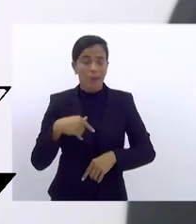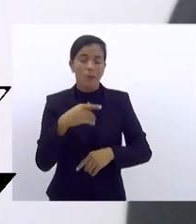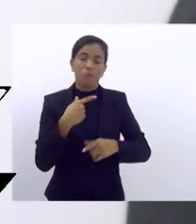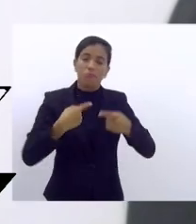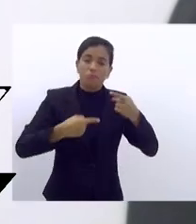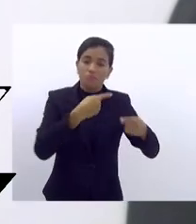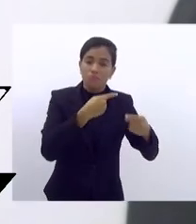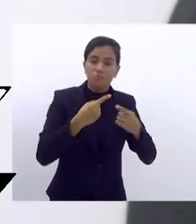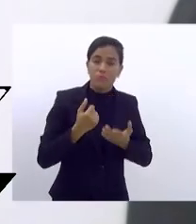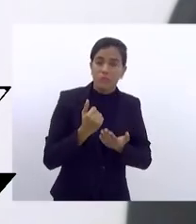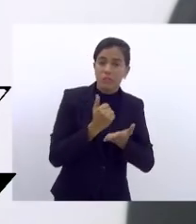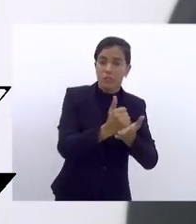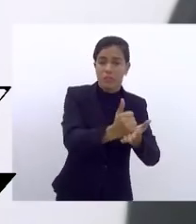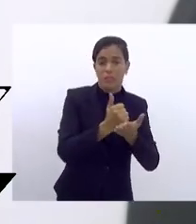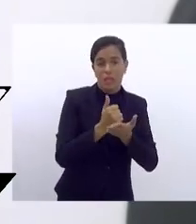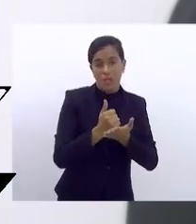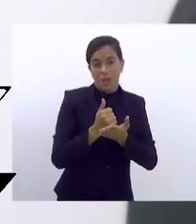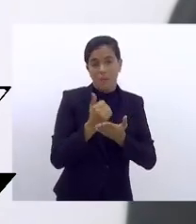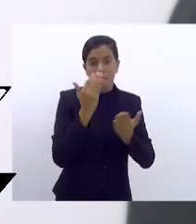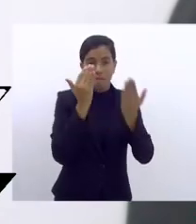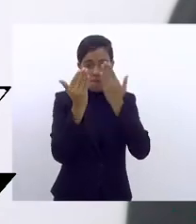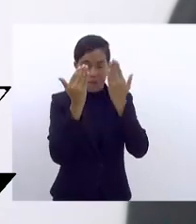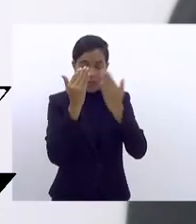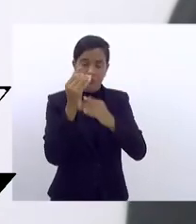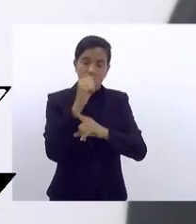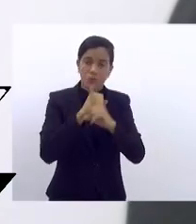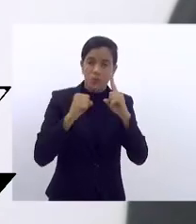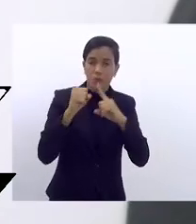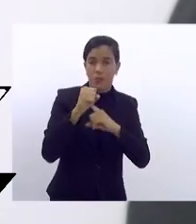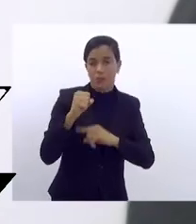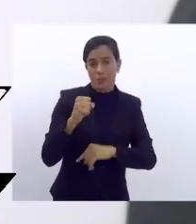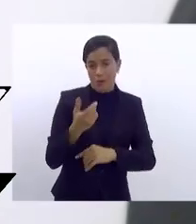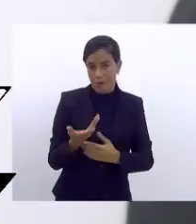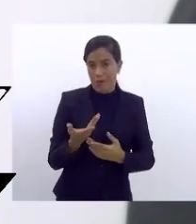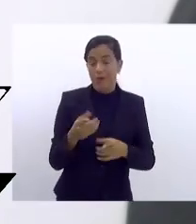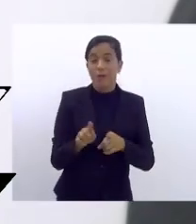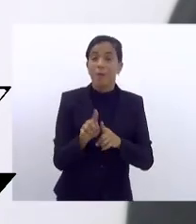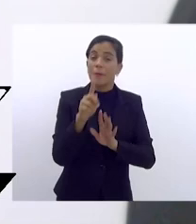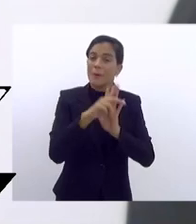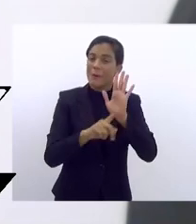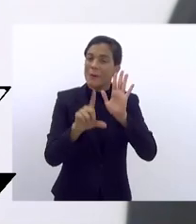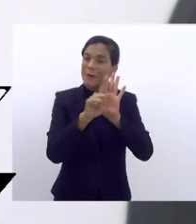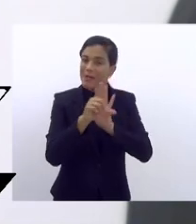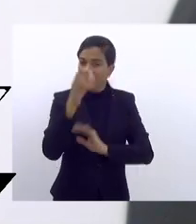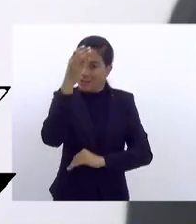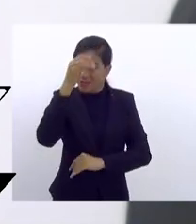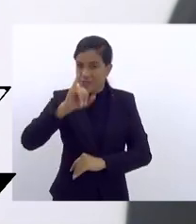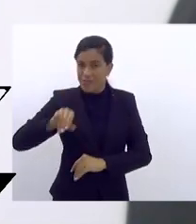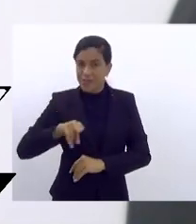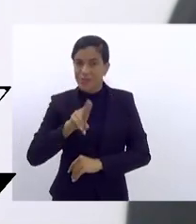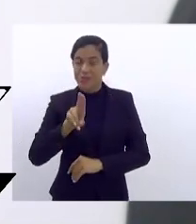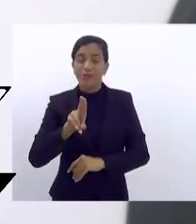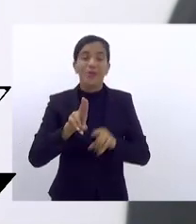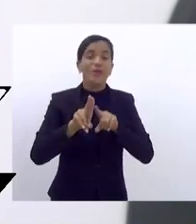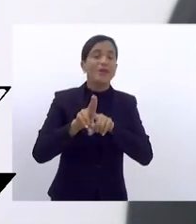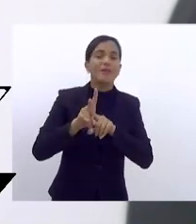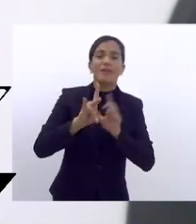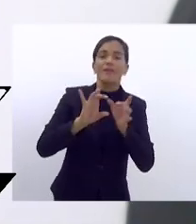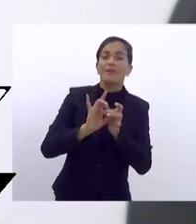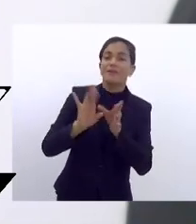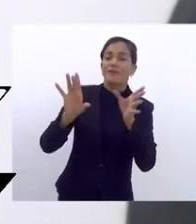nossas escolas através de um projeto que eu já apresentei nessa casa e também o projeto da deputada Tia Ju que vai permitir